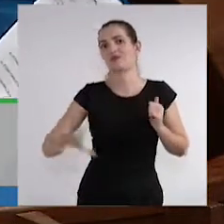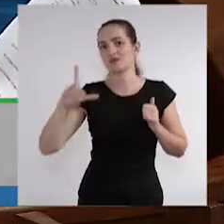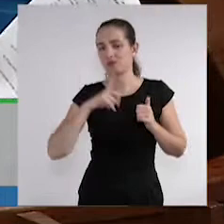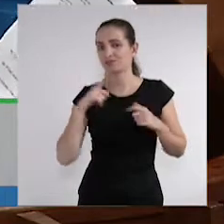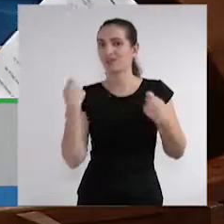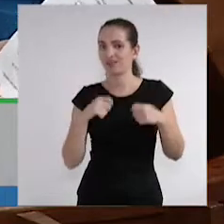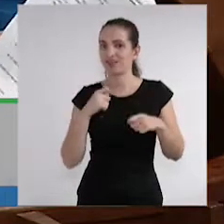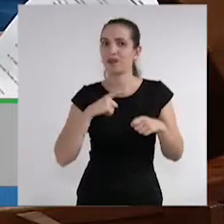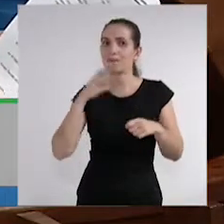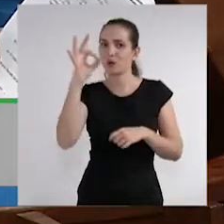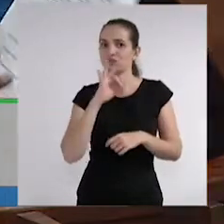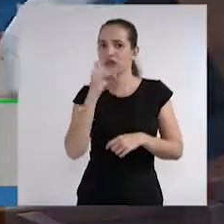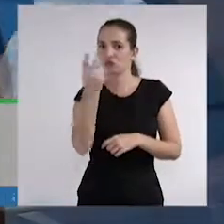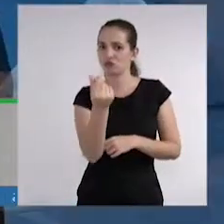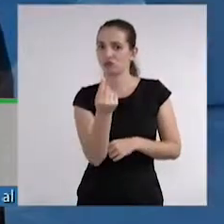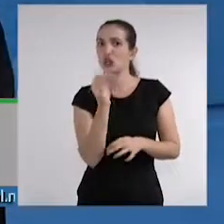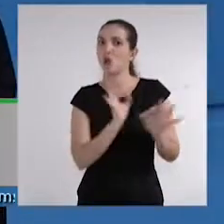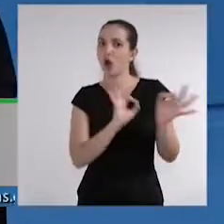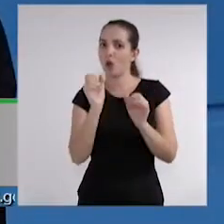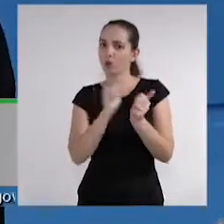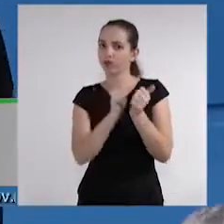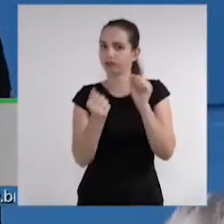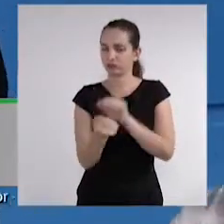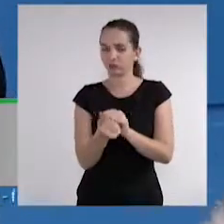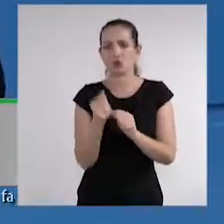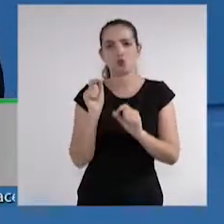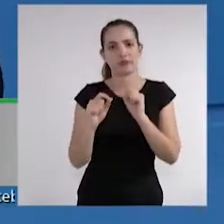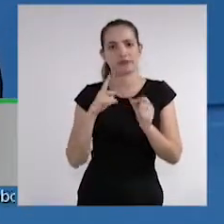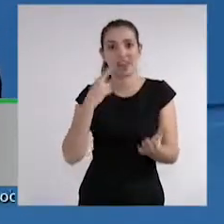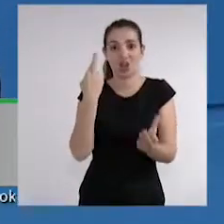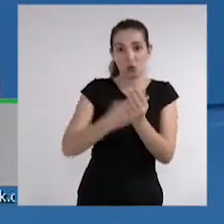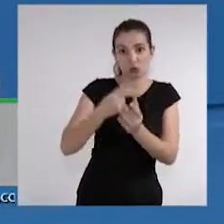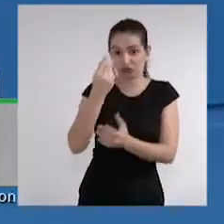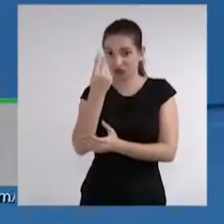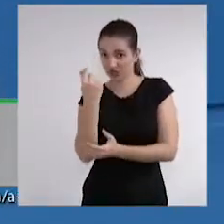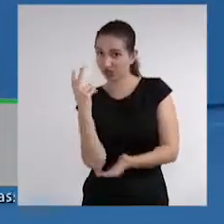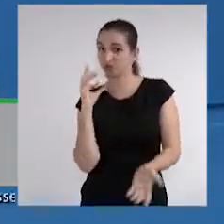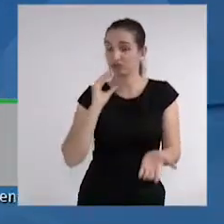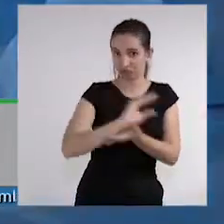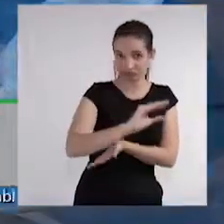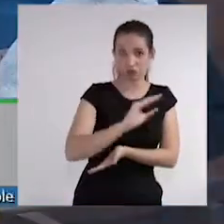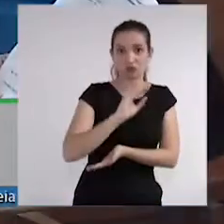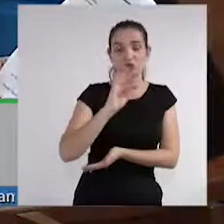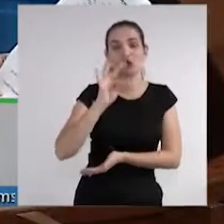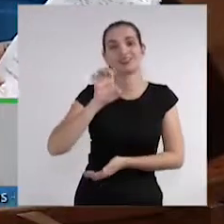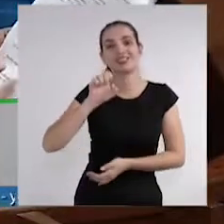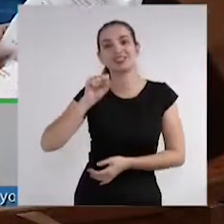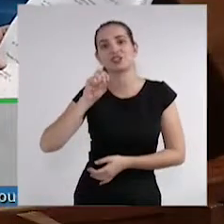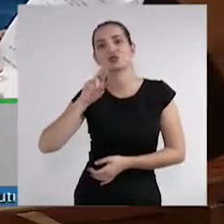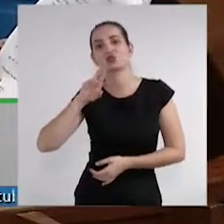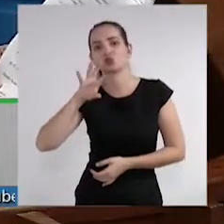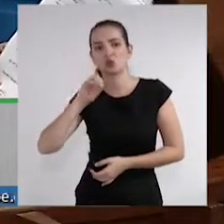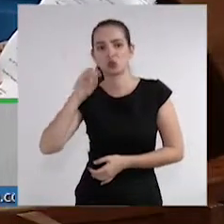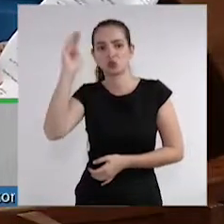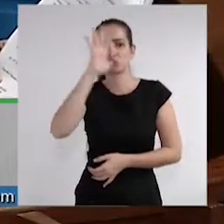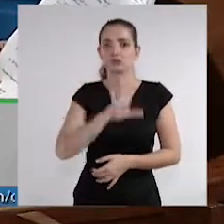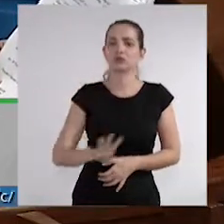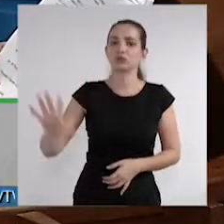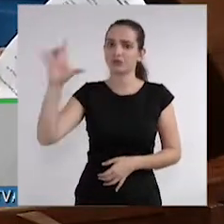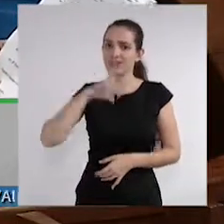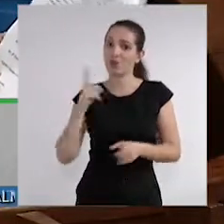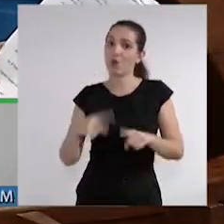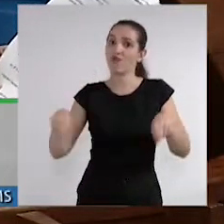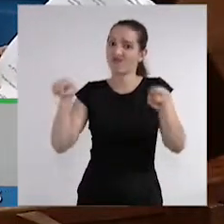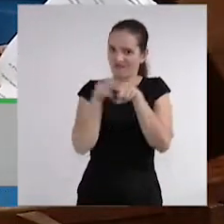Portanto, a lei já especifica que recursos advindos do Tesouro Nacional da União, aqueles que são repassados por convênio ao